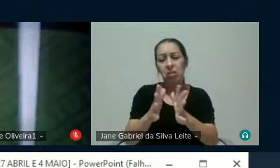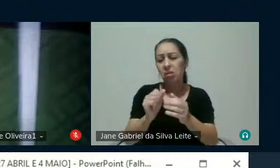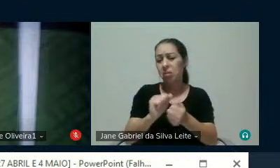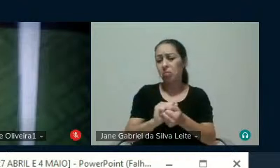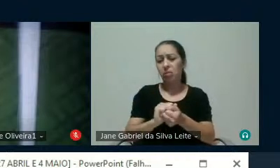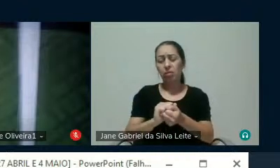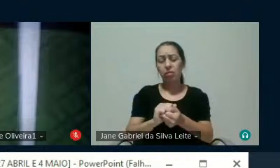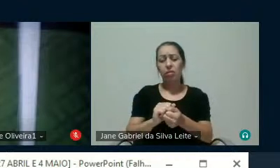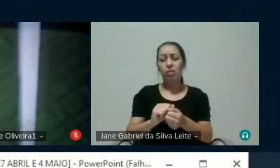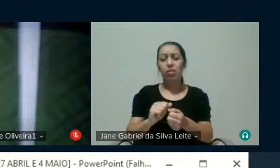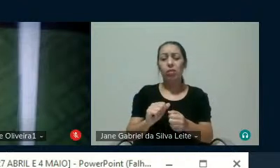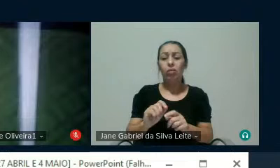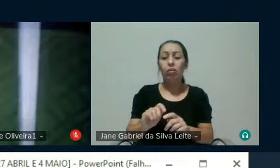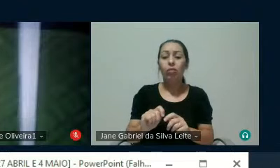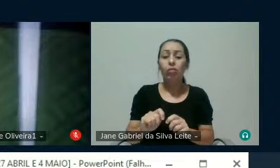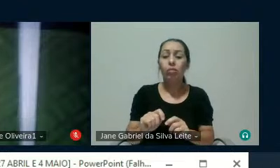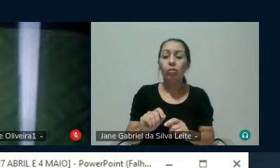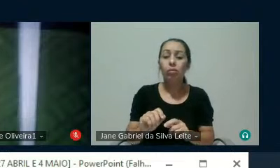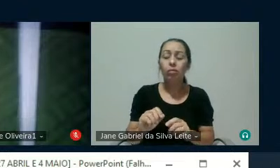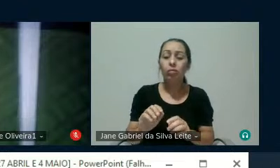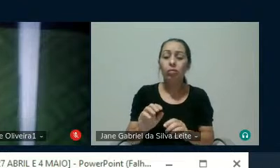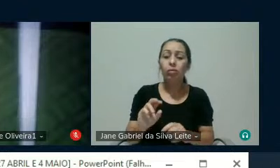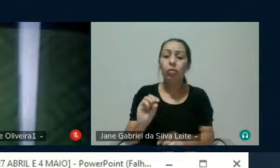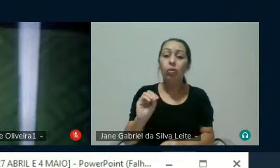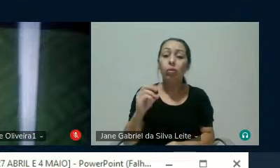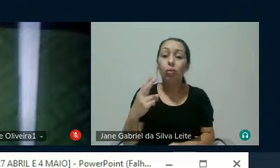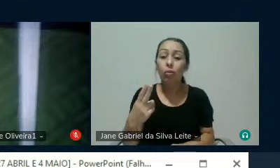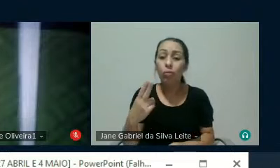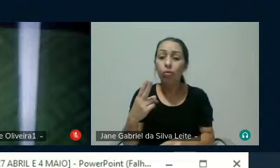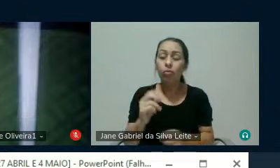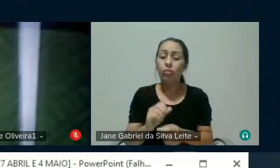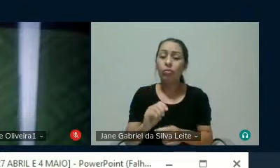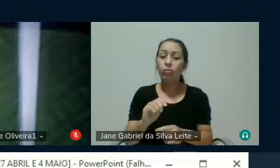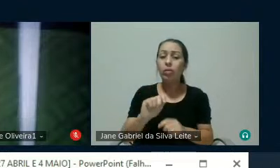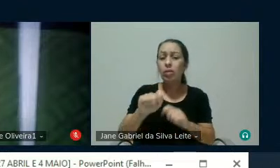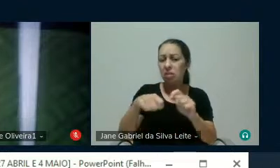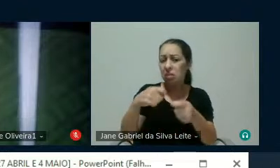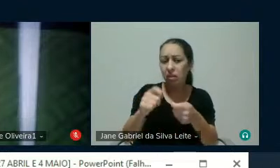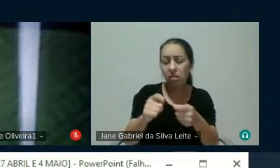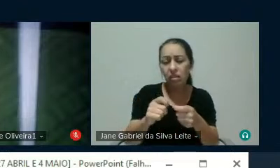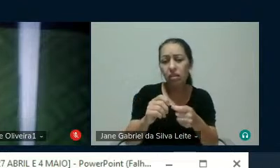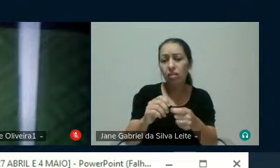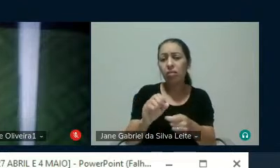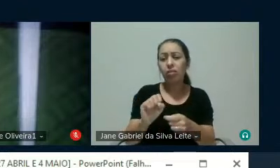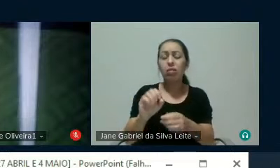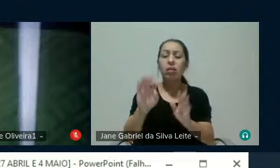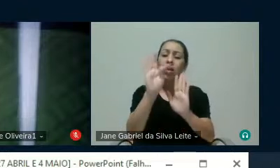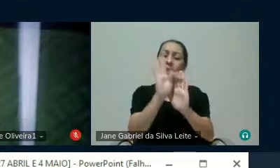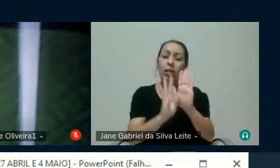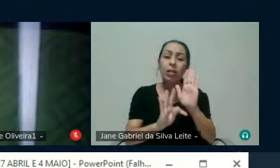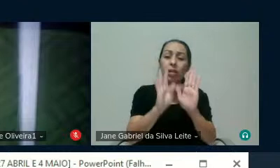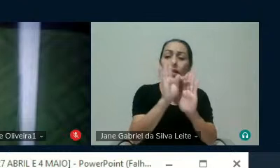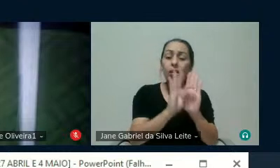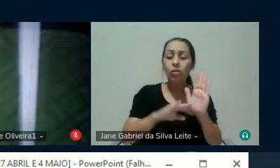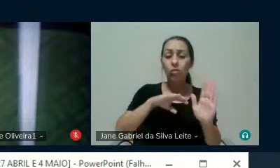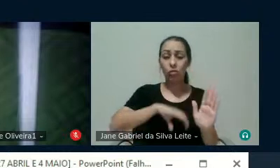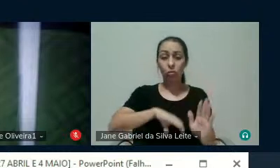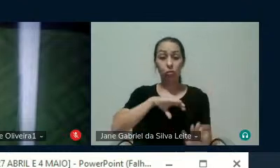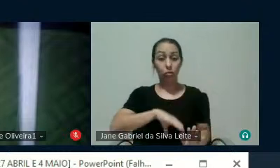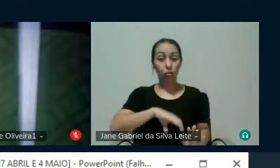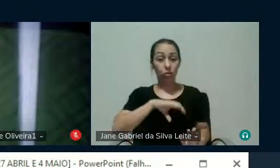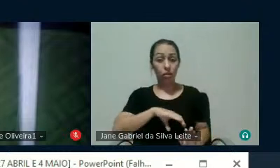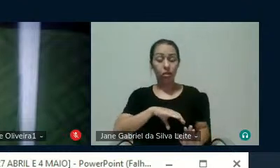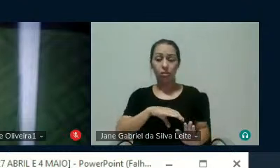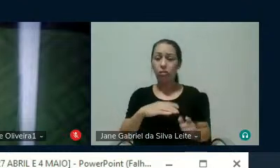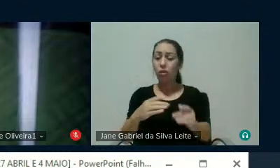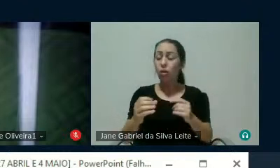brasileira, a literatura surda, ela se apresenta tanto sinalizada, quanto em textos escritos em língua portuguesa, ou quanto